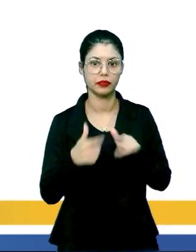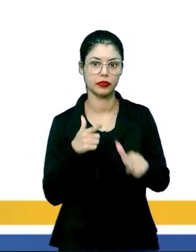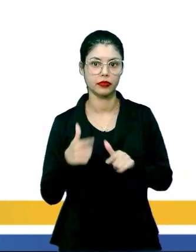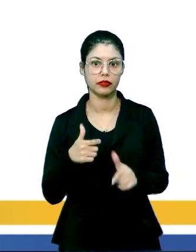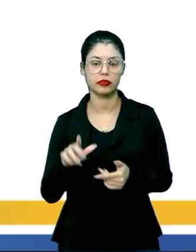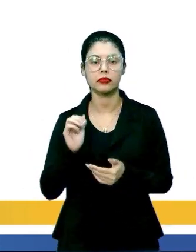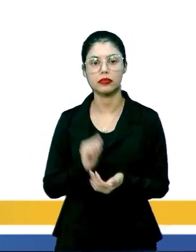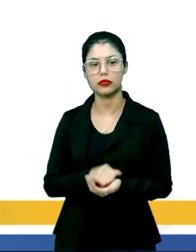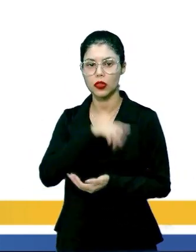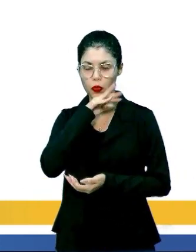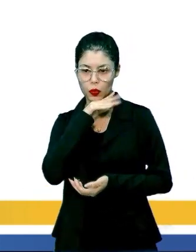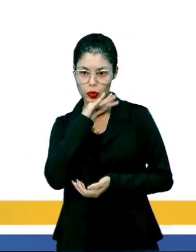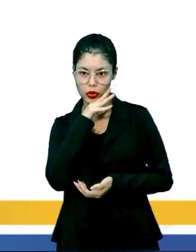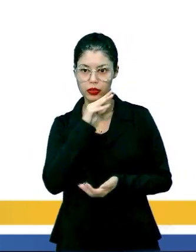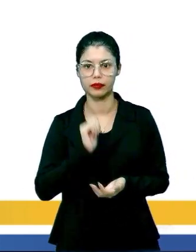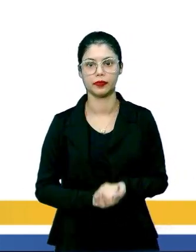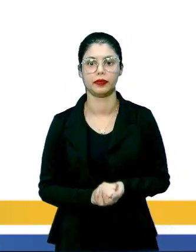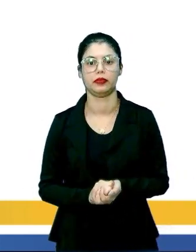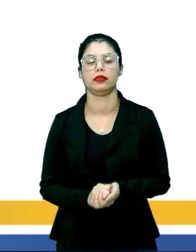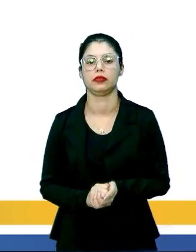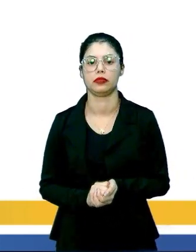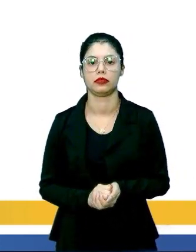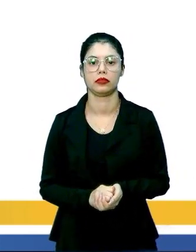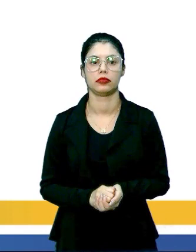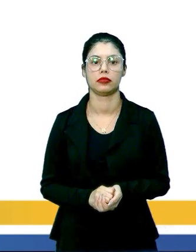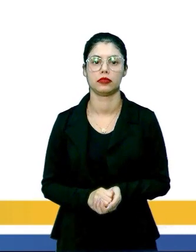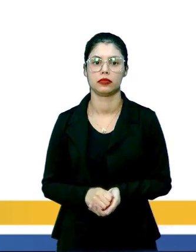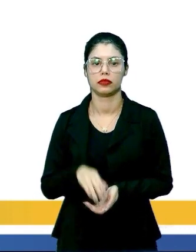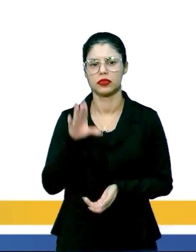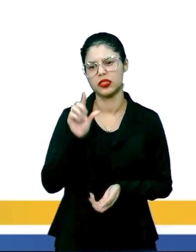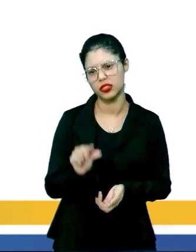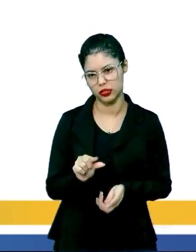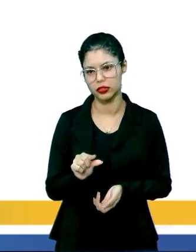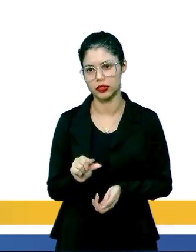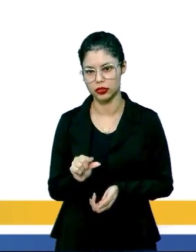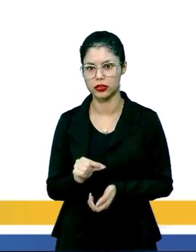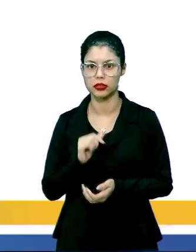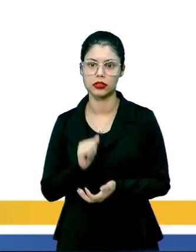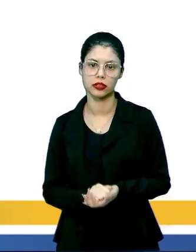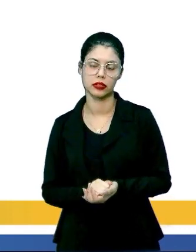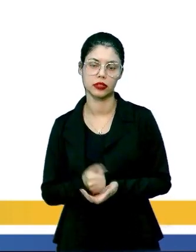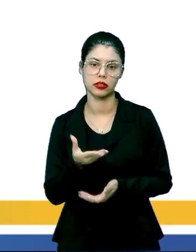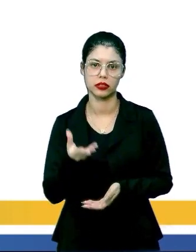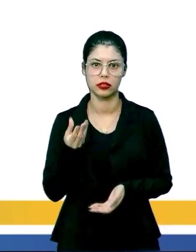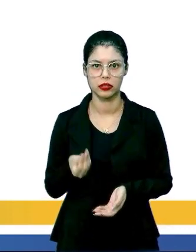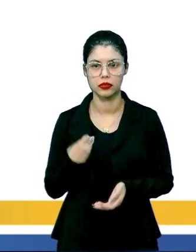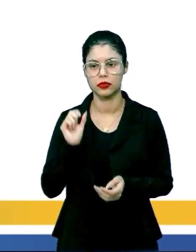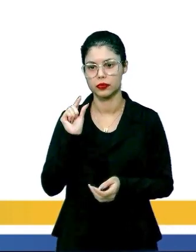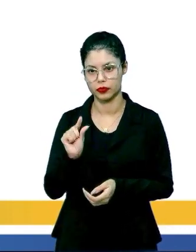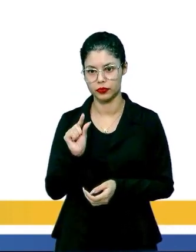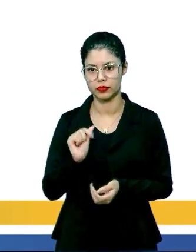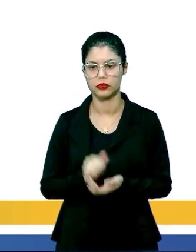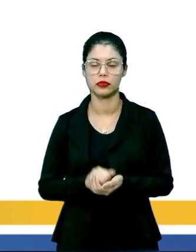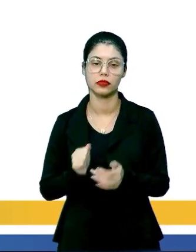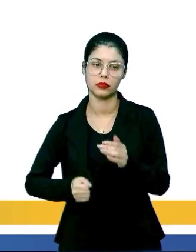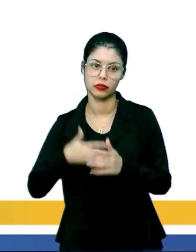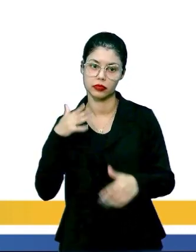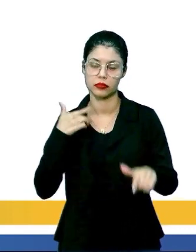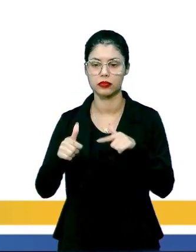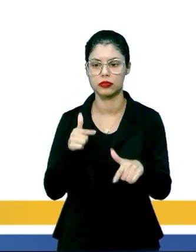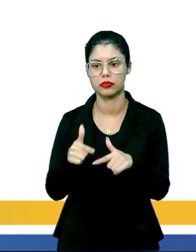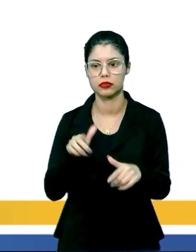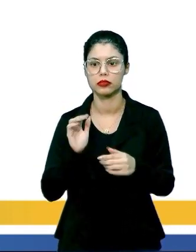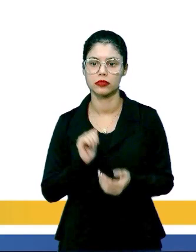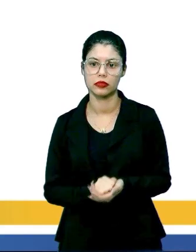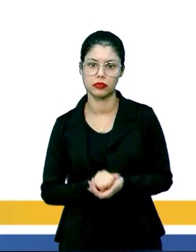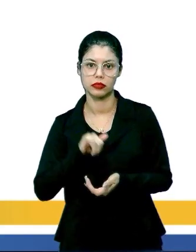trabalhos precários, né, de baixo rendimento, de baixo custeio. Eles recebiam muito pouco e muitos dos trabalhos que eles realizavam